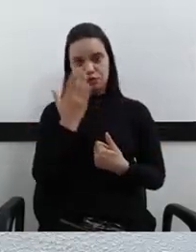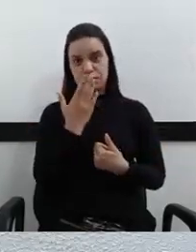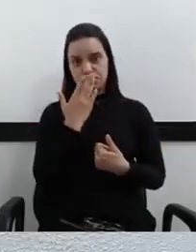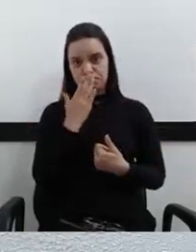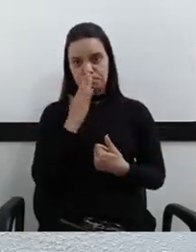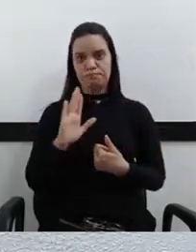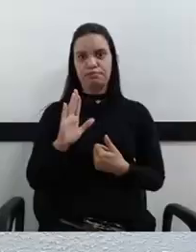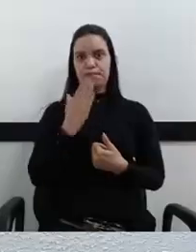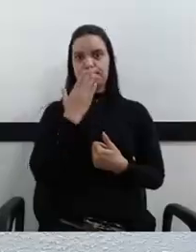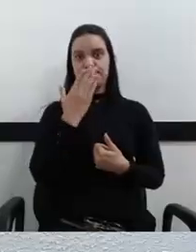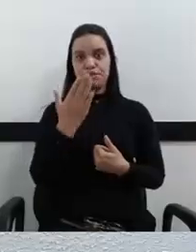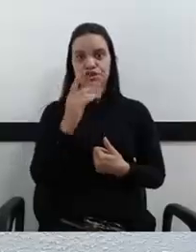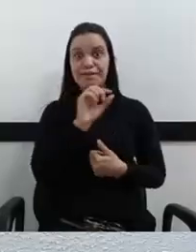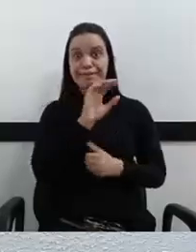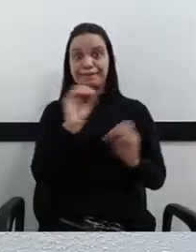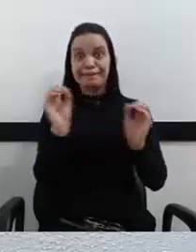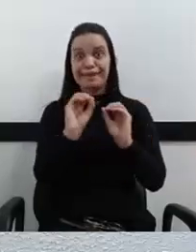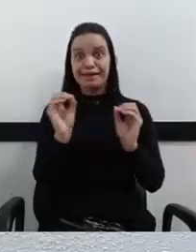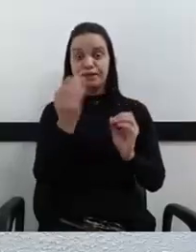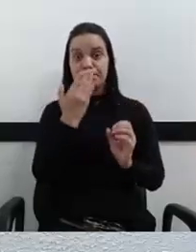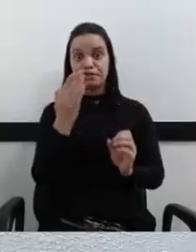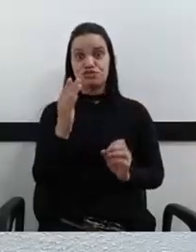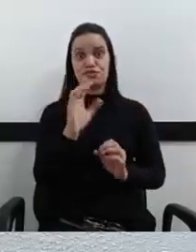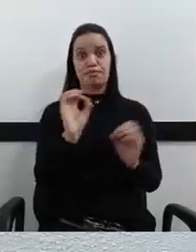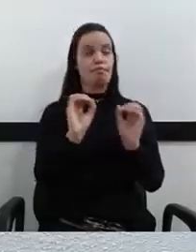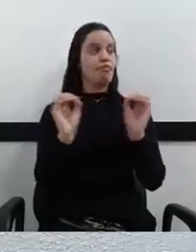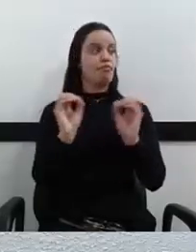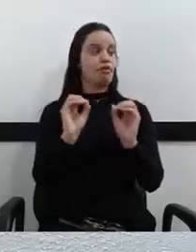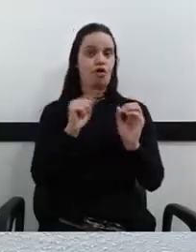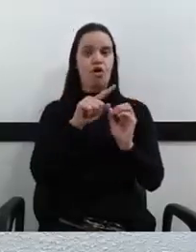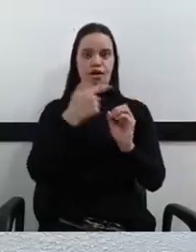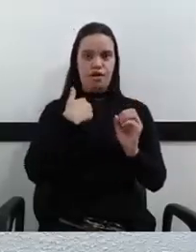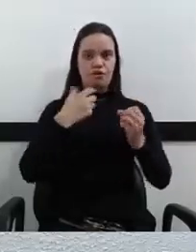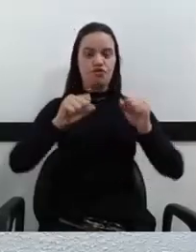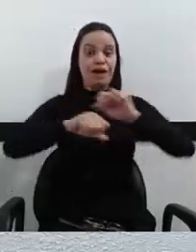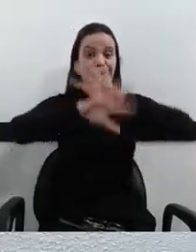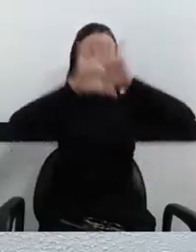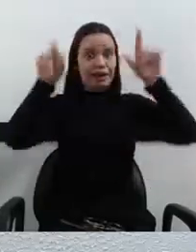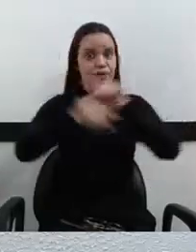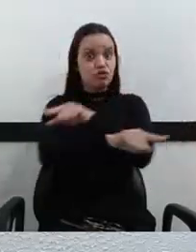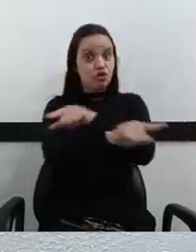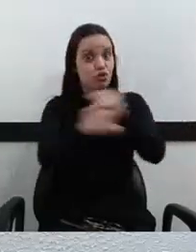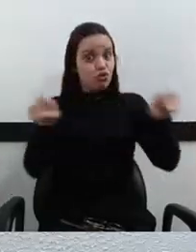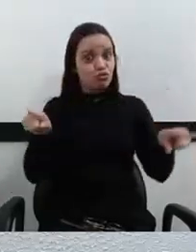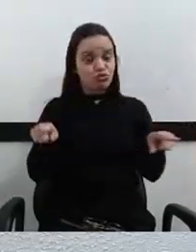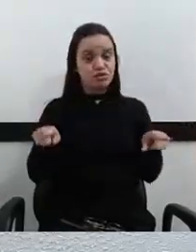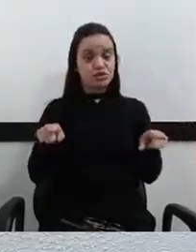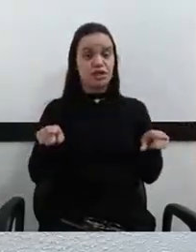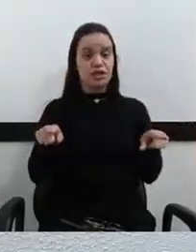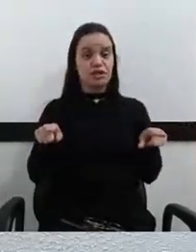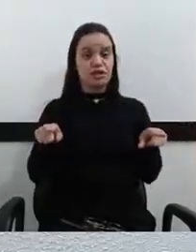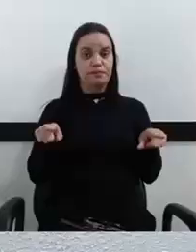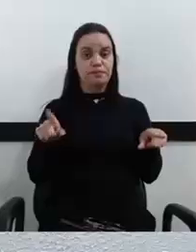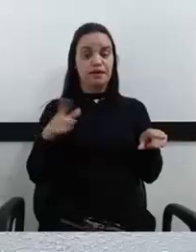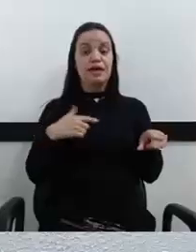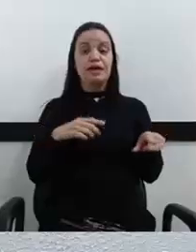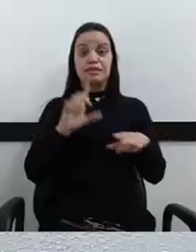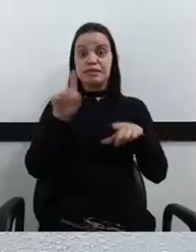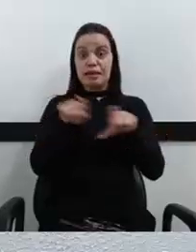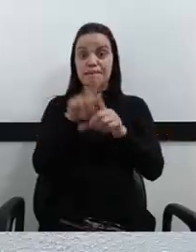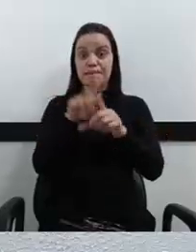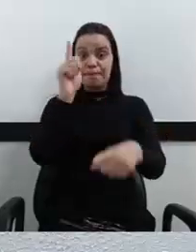pedirem, e aí é isso, veja, eu quero deixar muito claro para todos e todas que, nesse sentido, para a